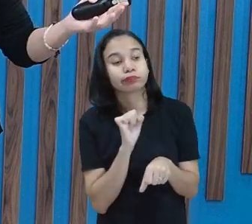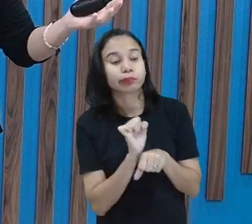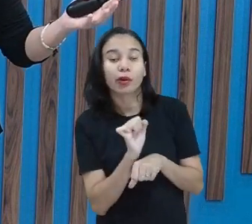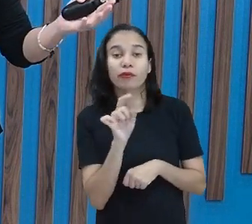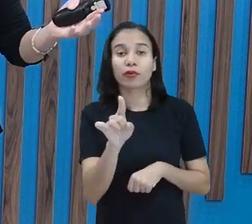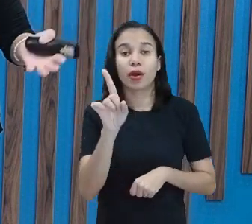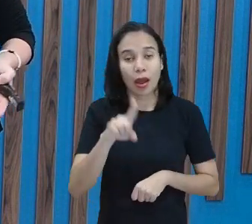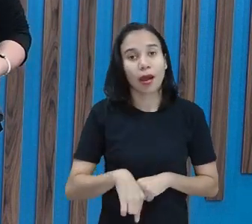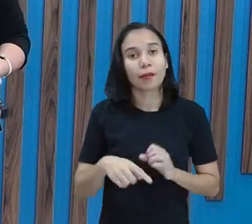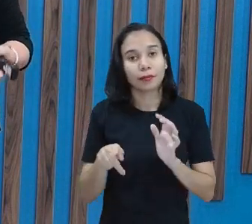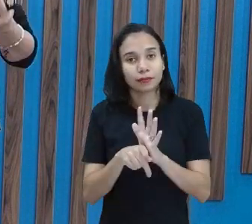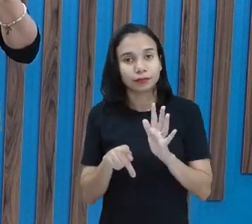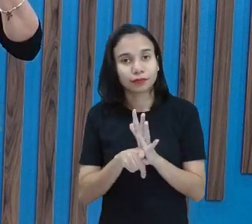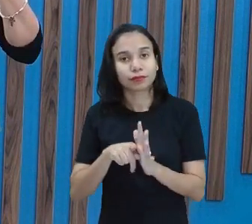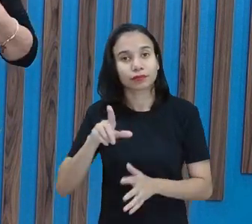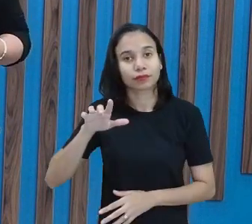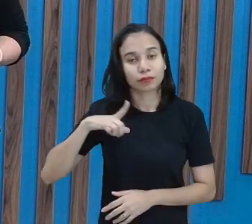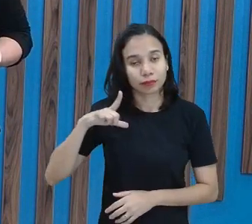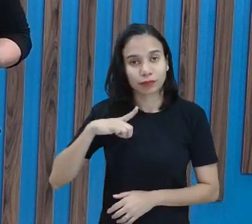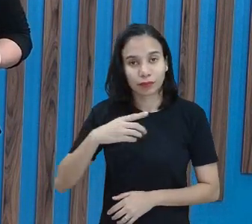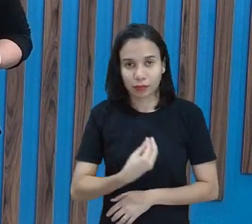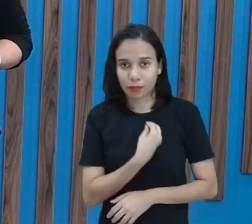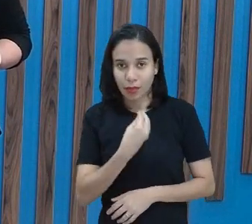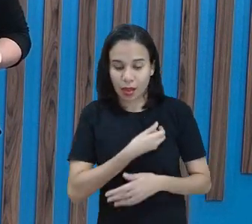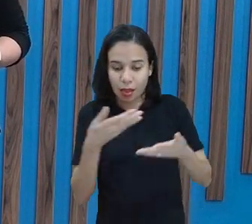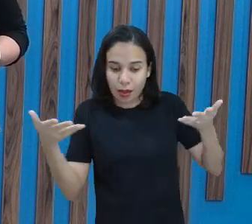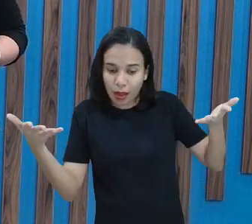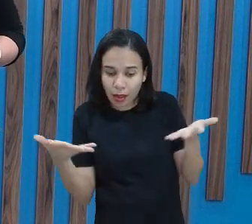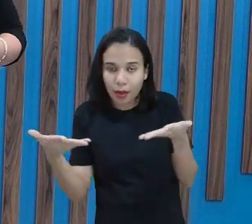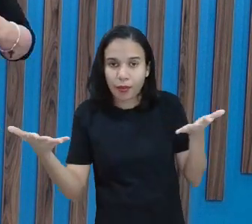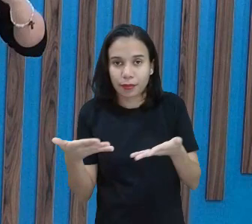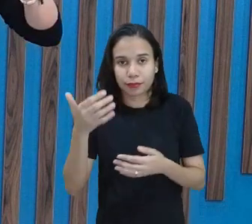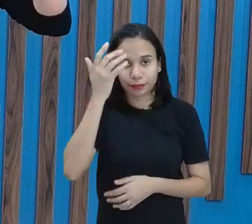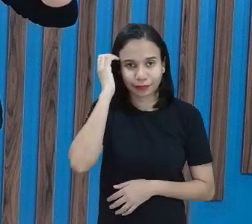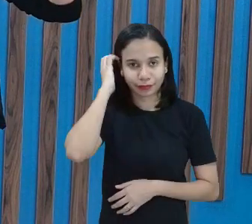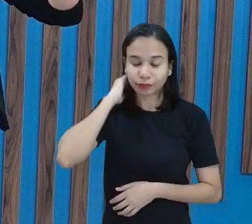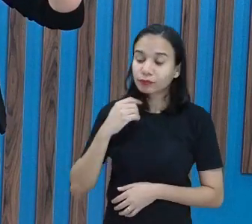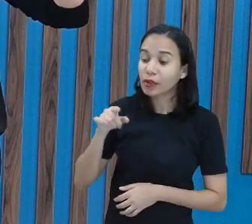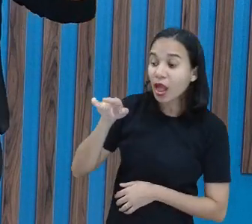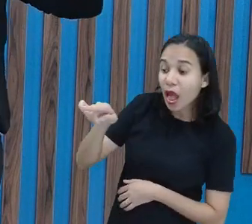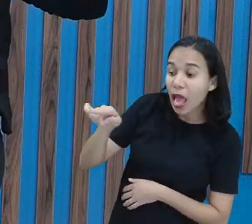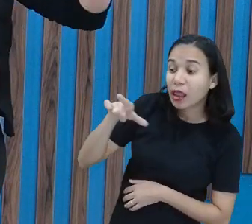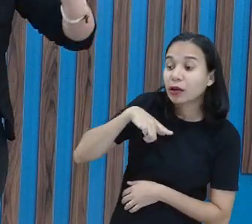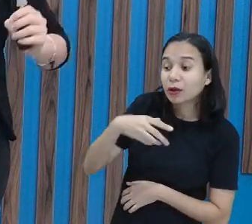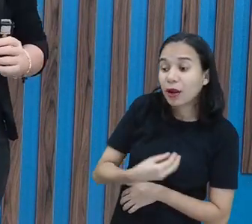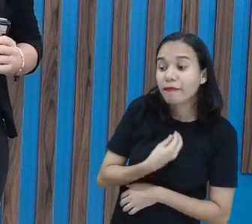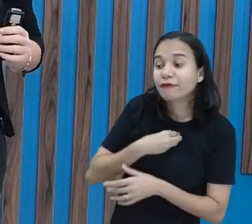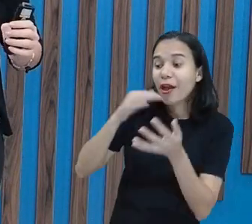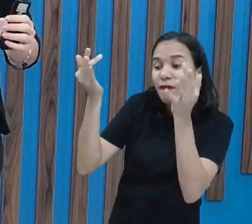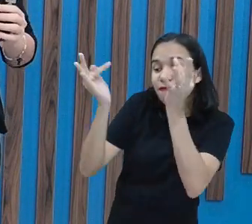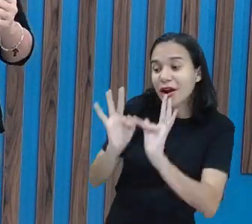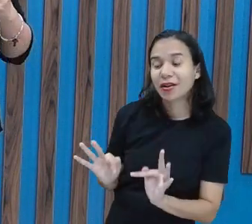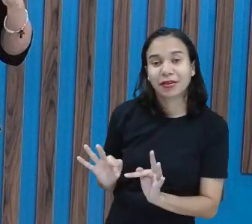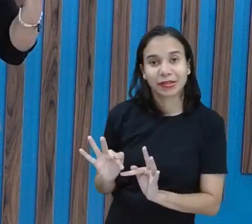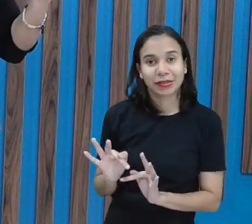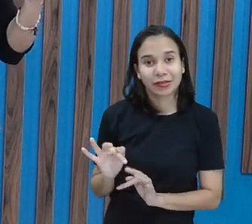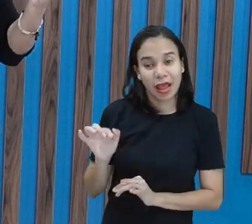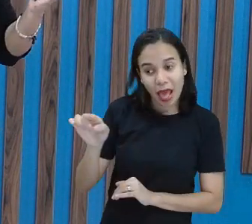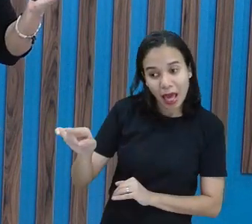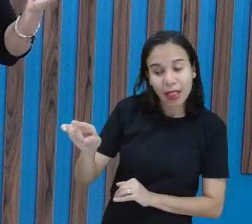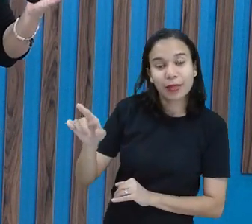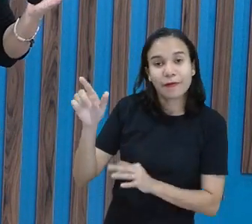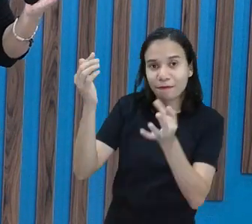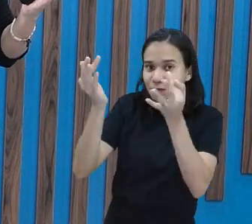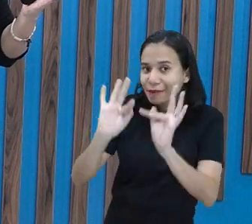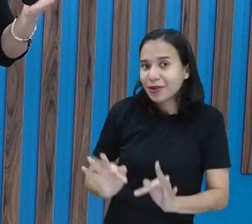é um estado, é a forma como eu me encontro. Ele está feliz. Olha só, é o estado